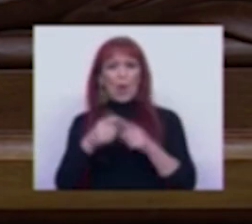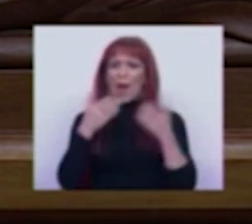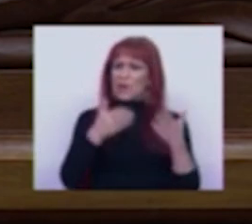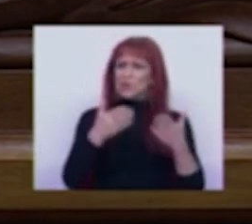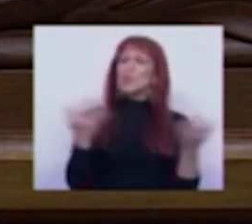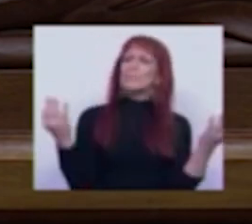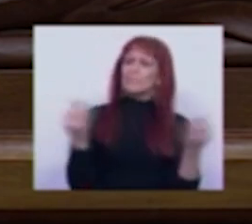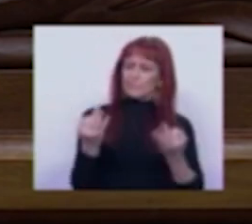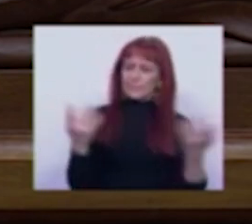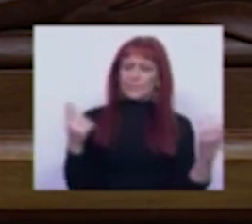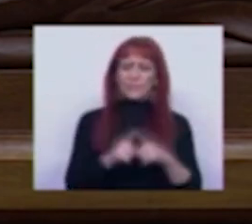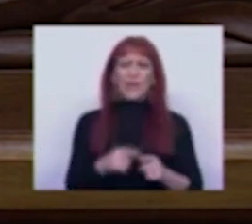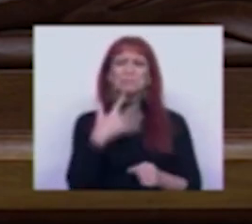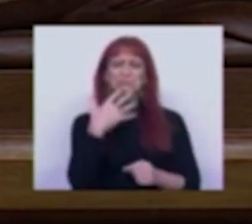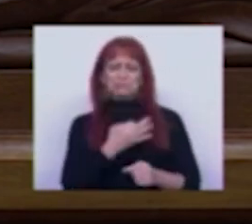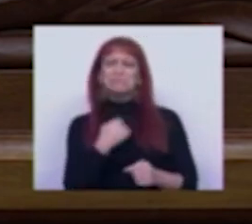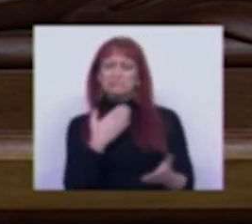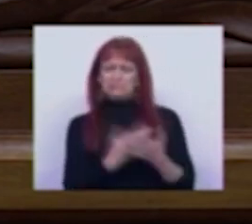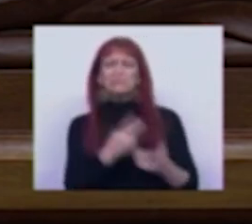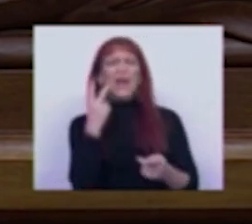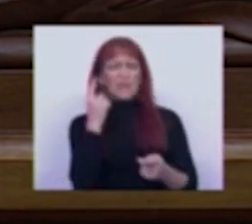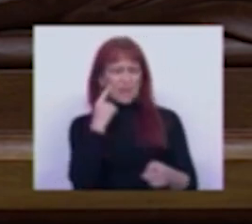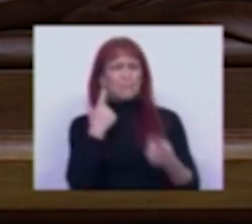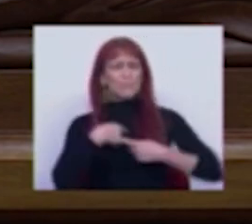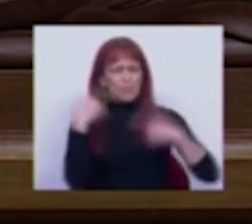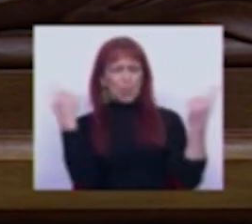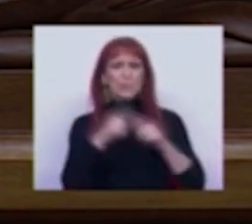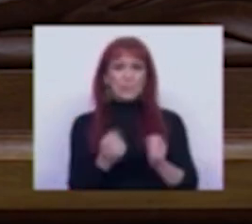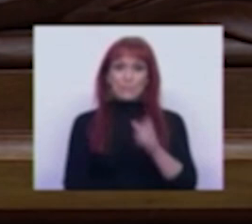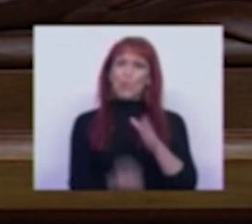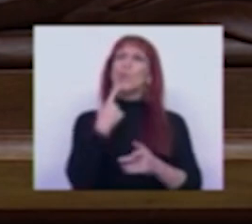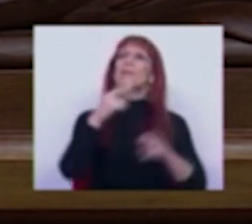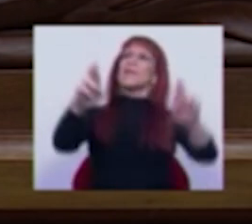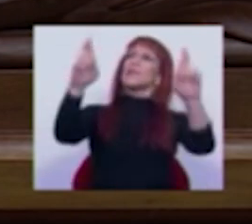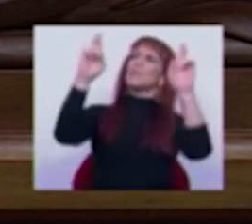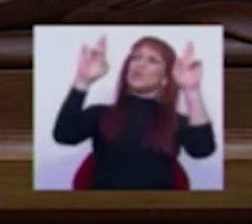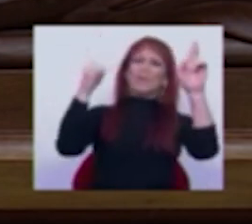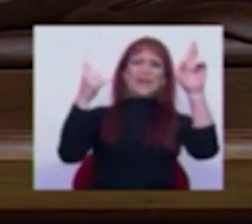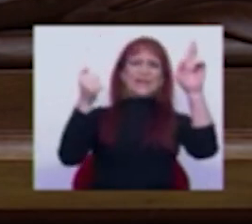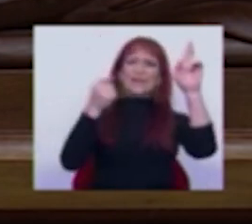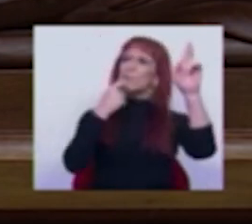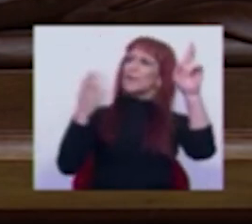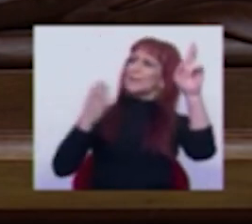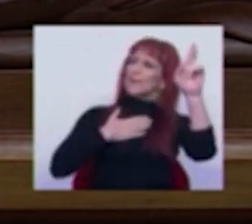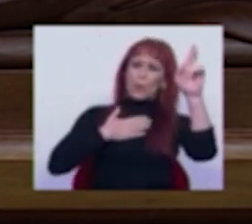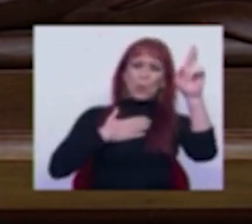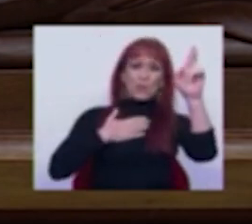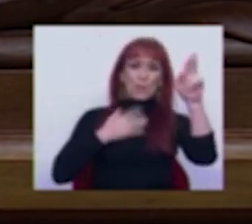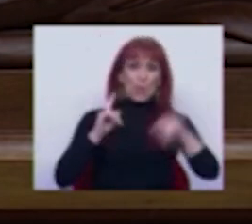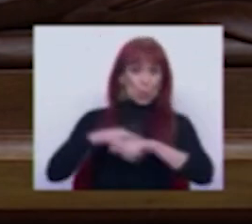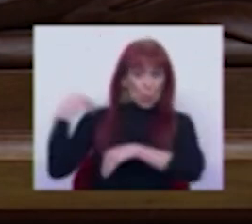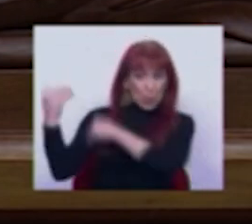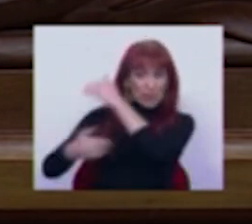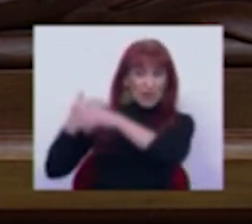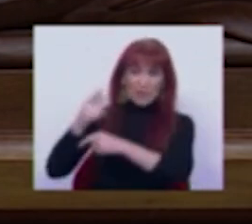ajudarão seguramente à credibilização da vida pública e ao renascer da esperança que o 25 de Abril nos trouxe, mas que o tempo